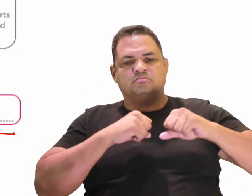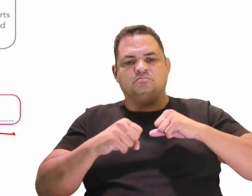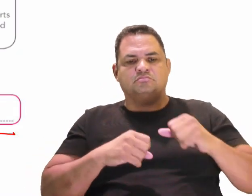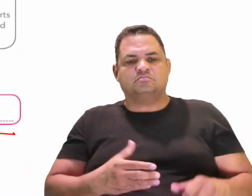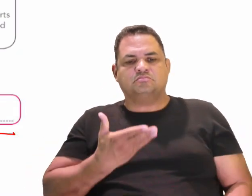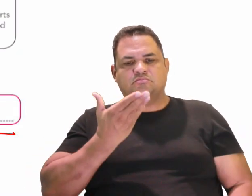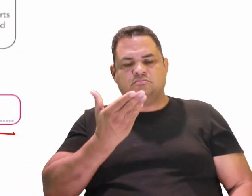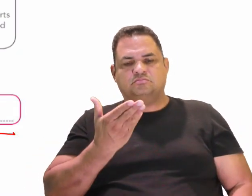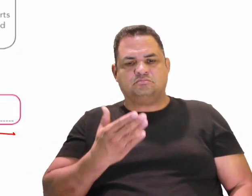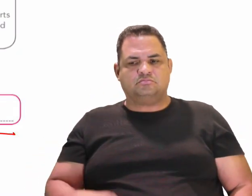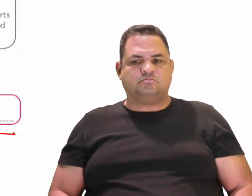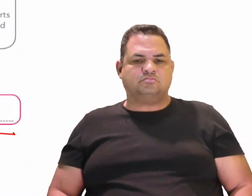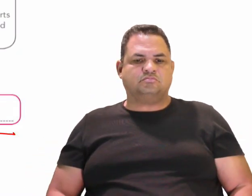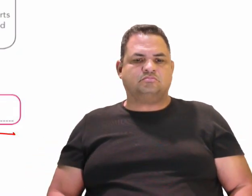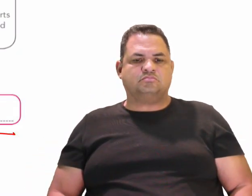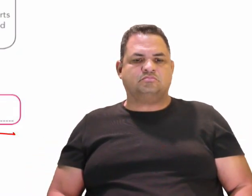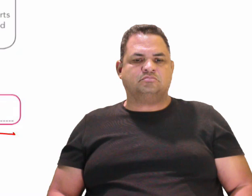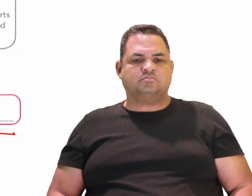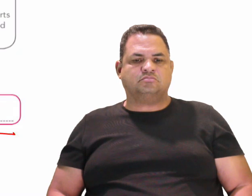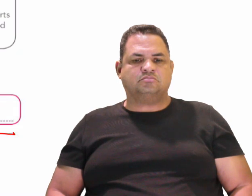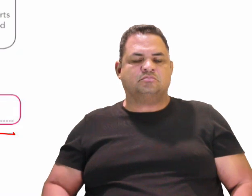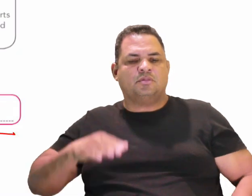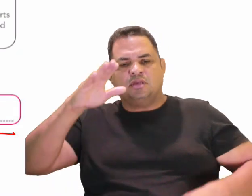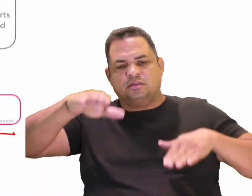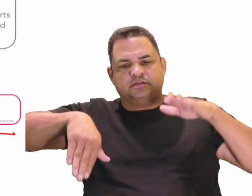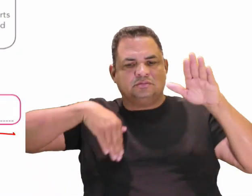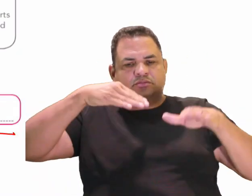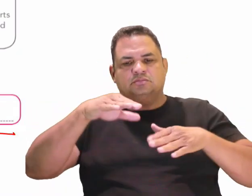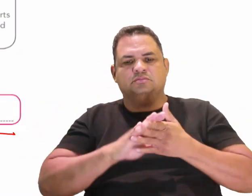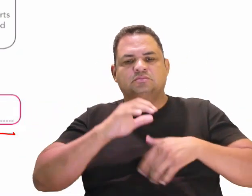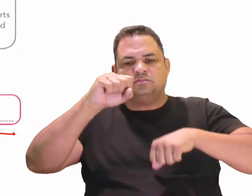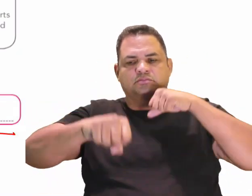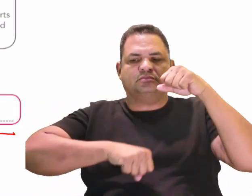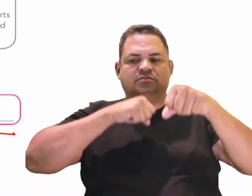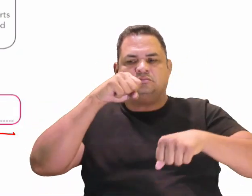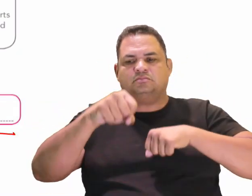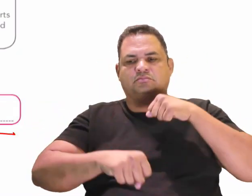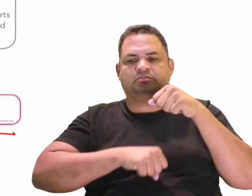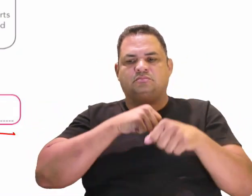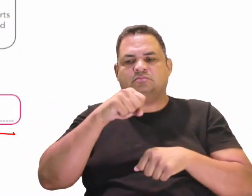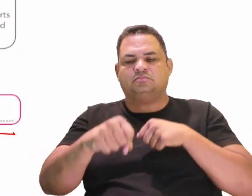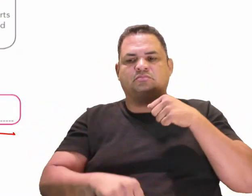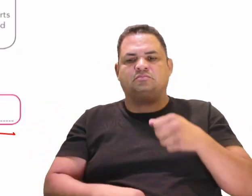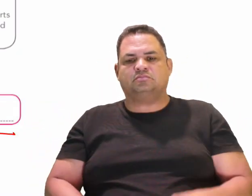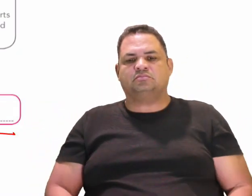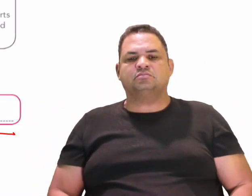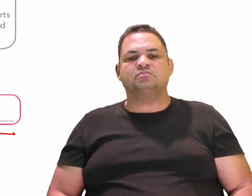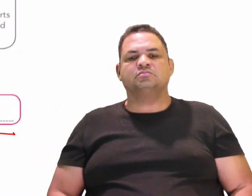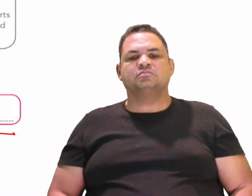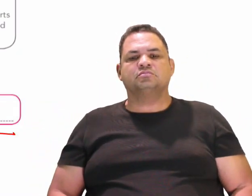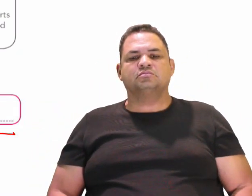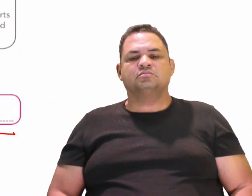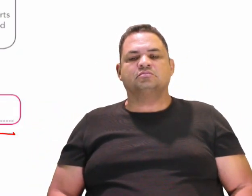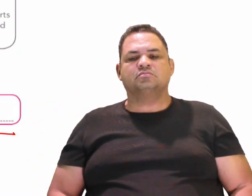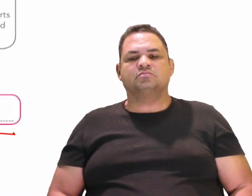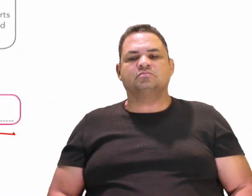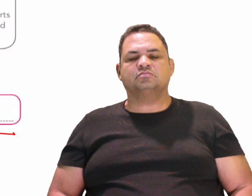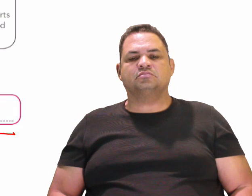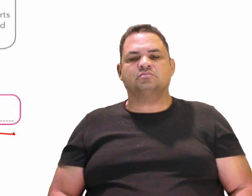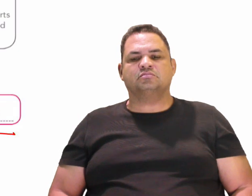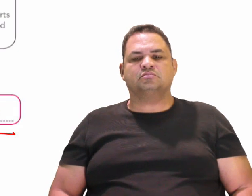go swimming, a questão da natação, go cycling, aquele esporte com a bicicleta,